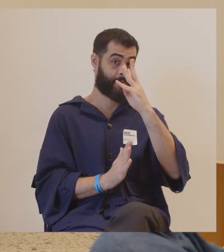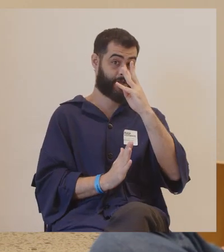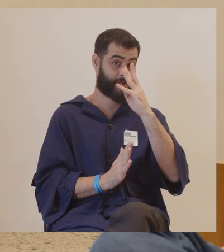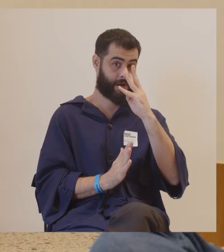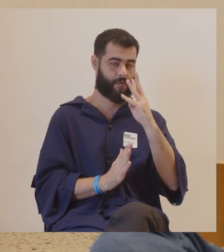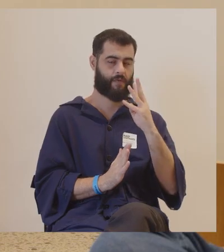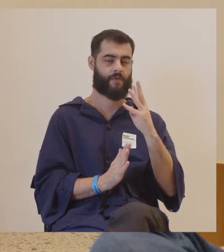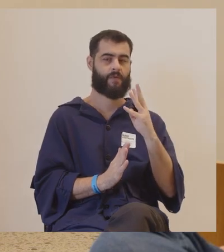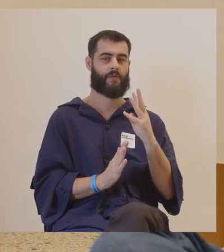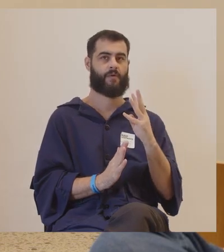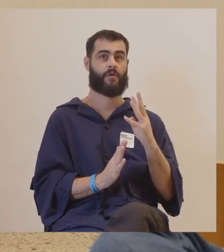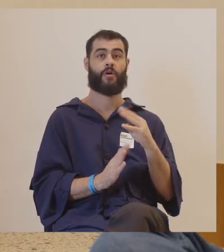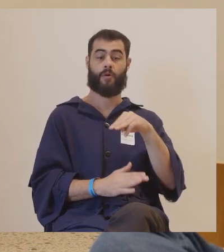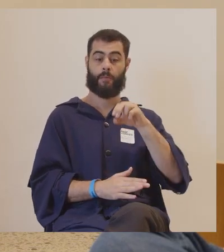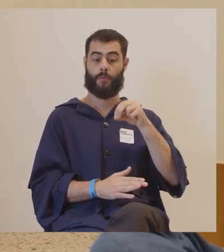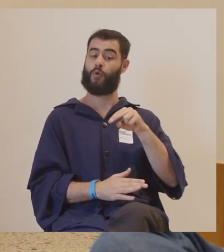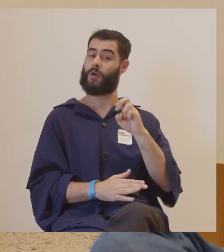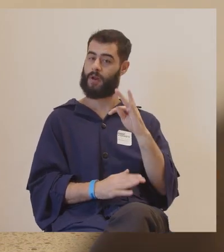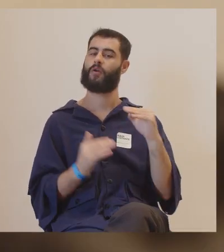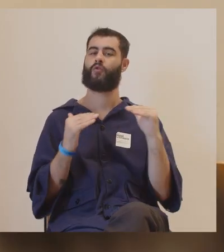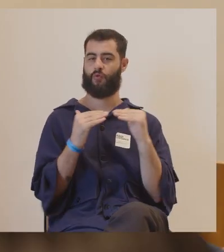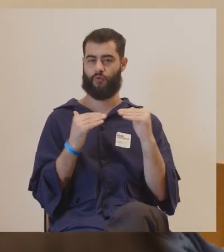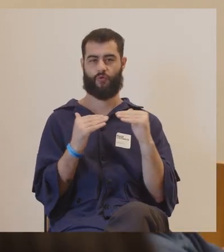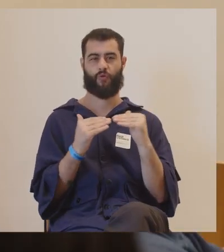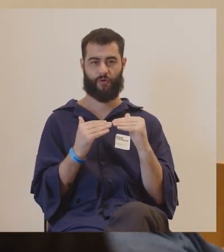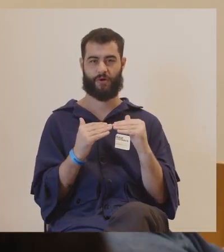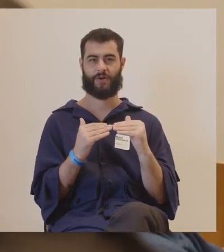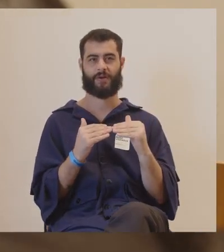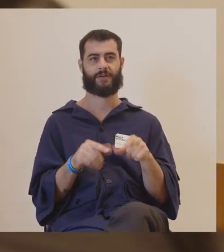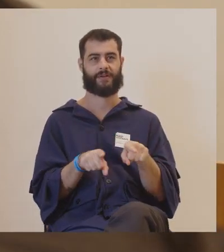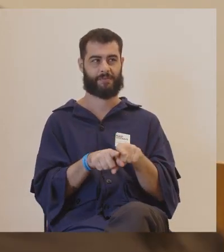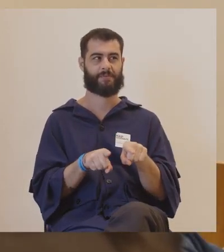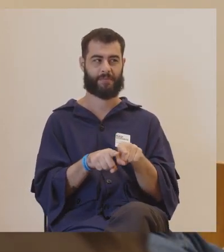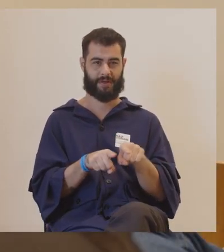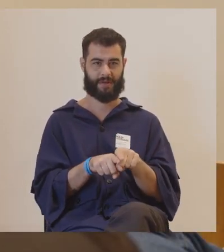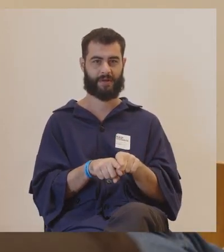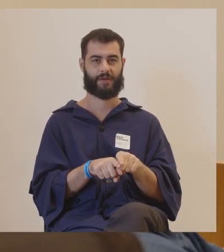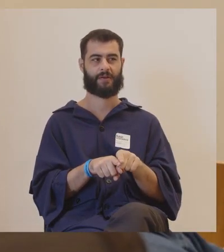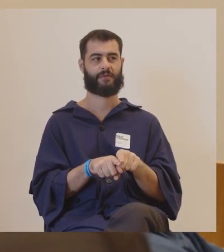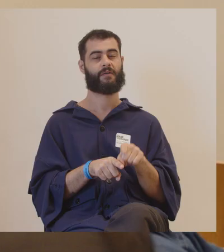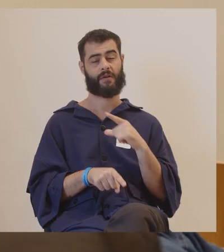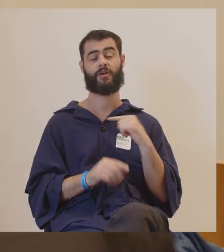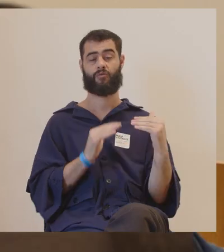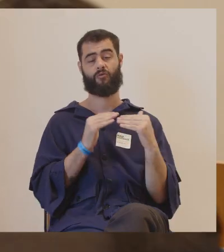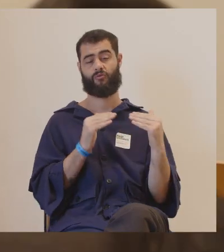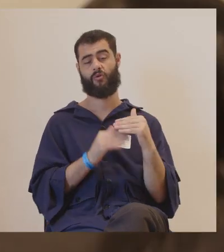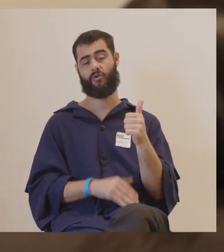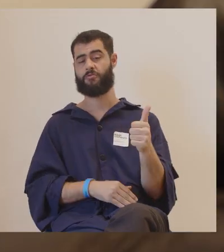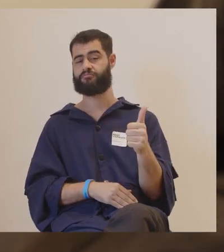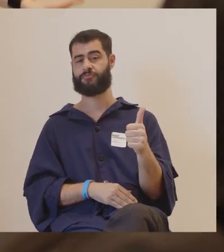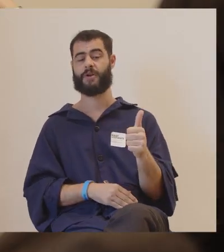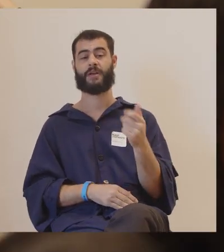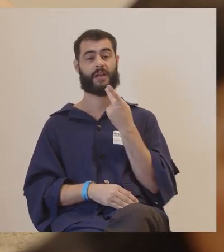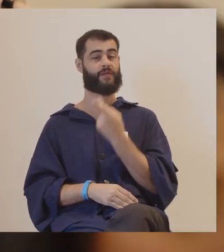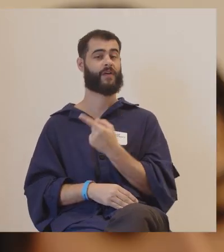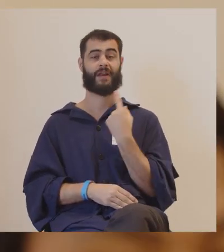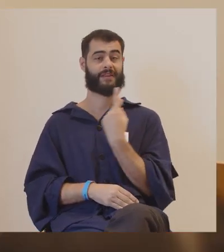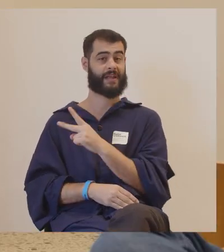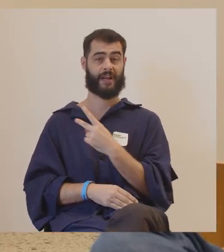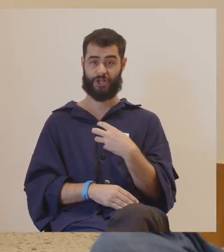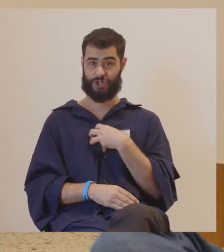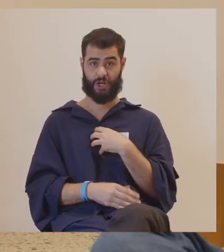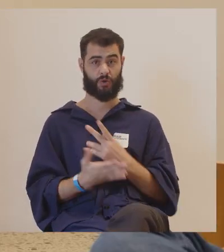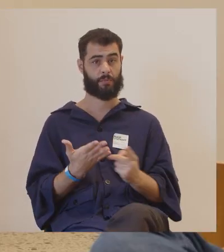pactuar desse tipo de retórica, de que a pintura dele não tem nada,